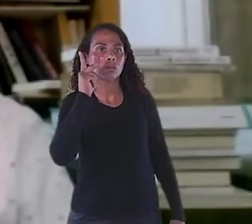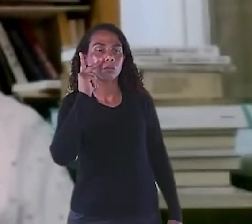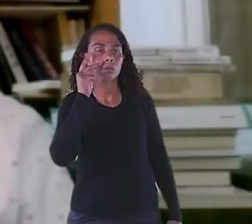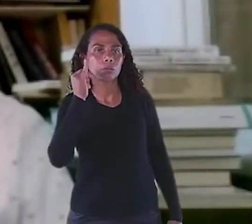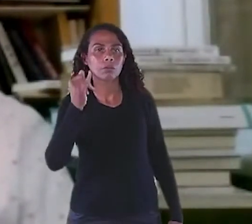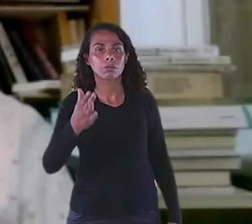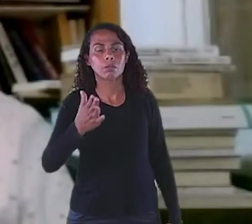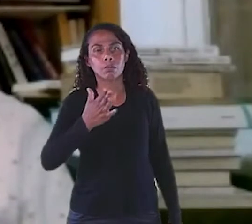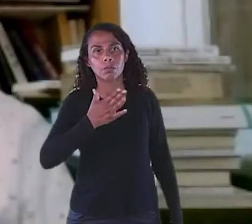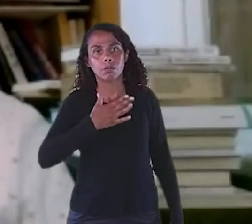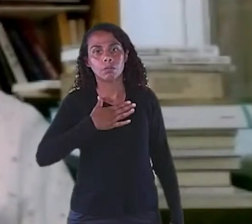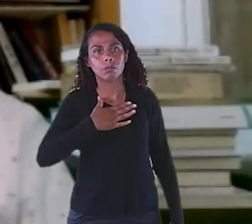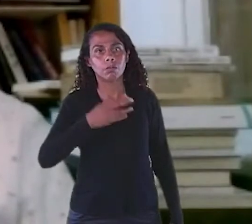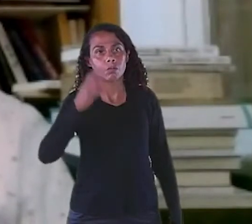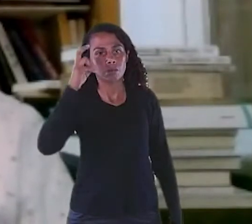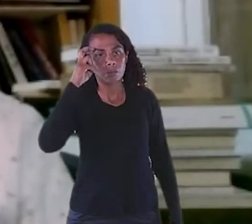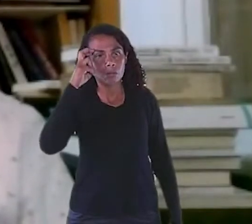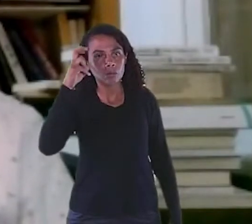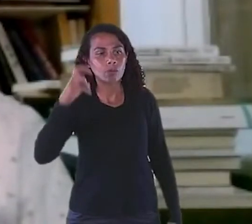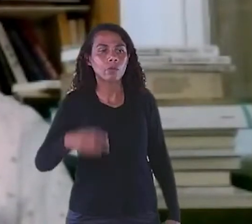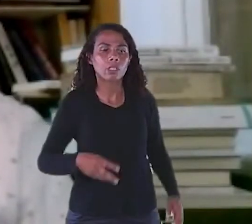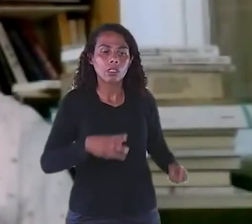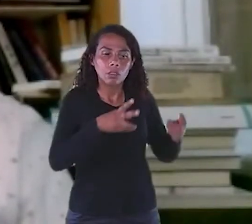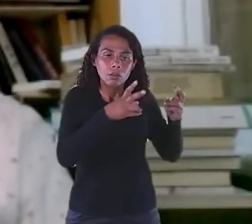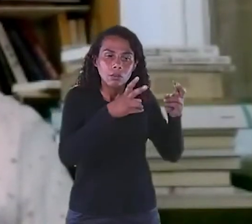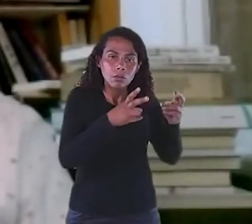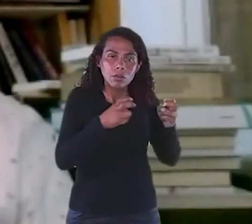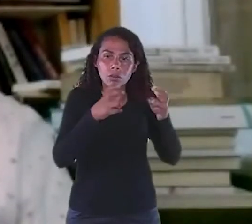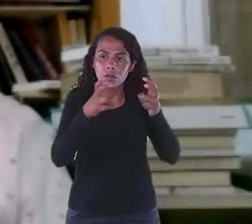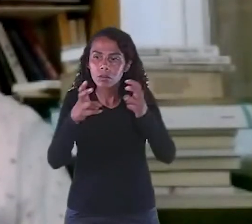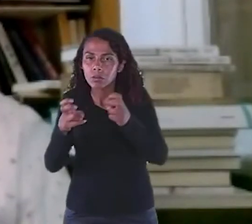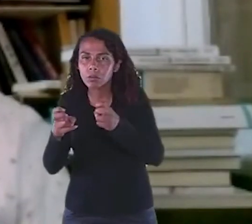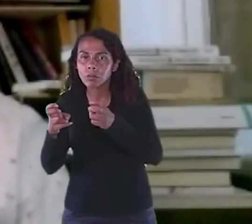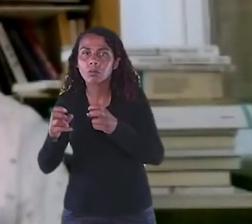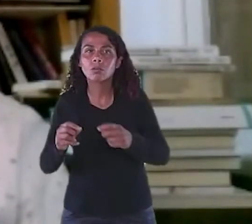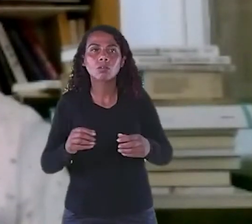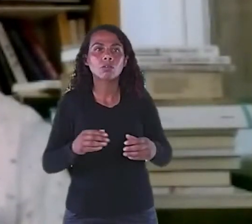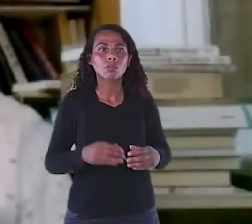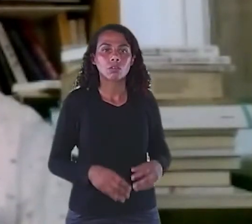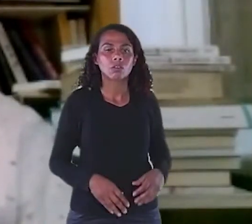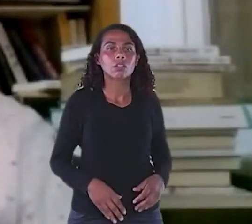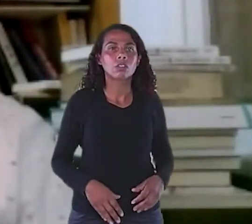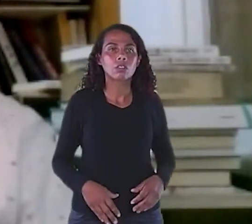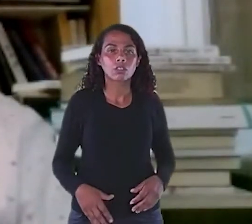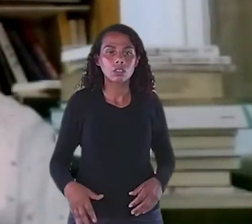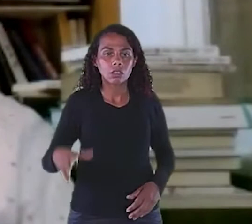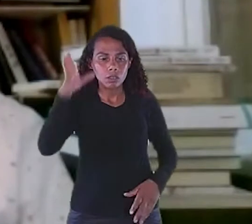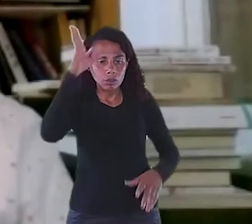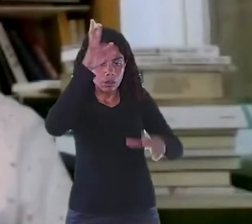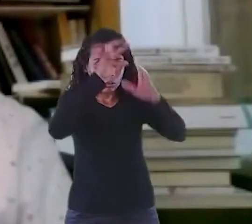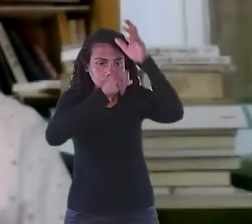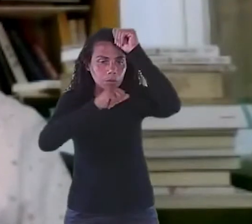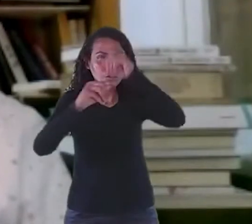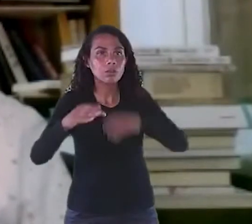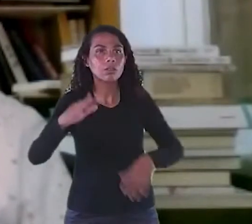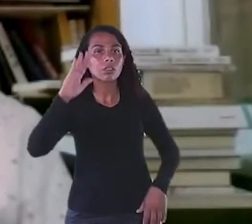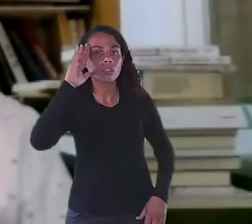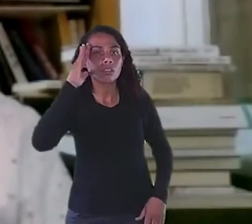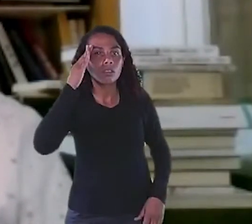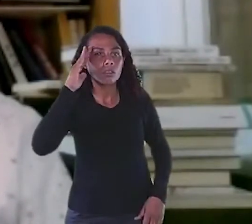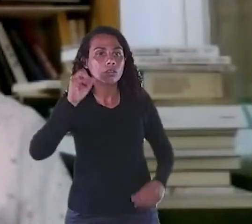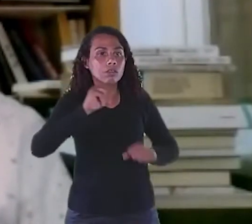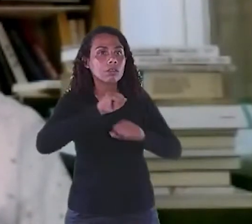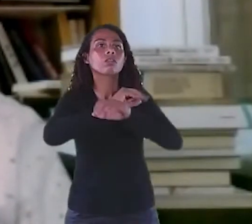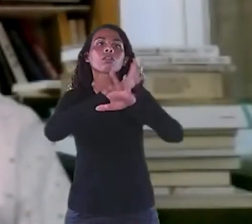aberta, sabe? Tocava um pouco de ouvido, mas ele tinha um senso muito...